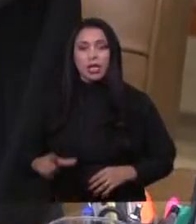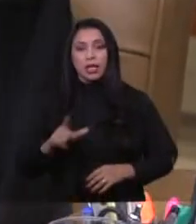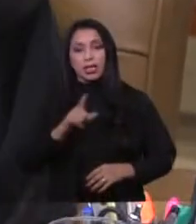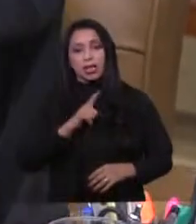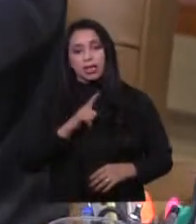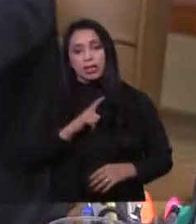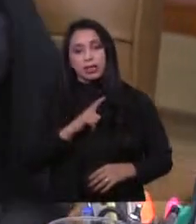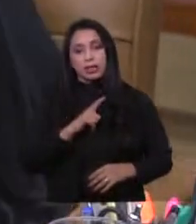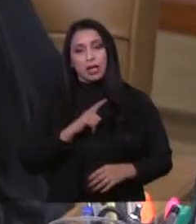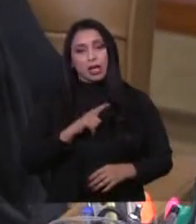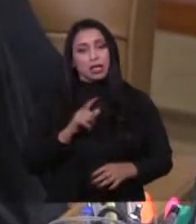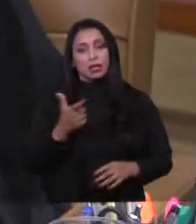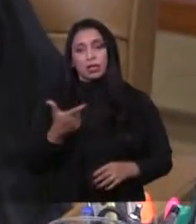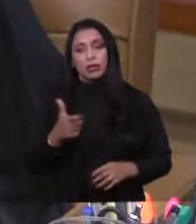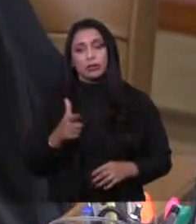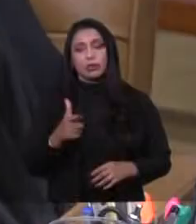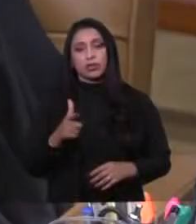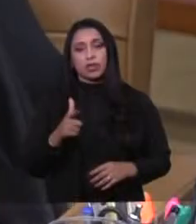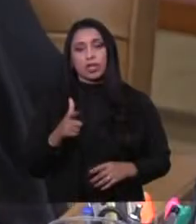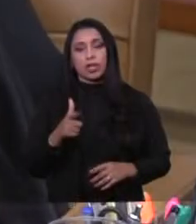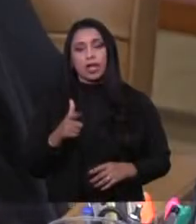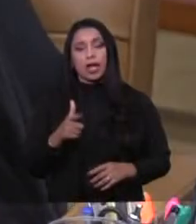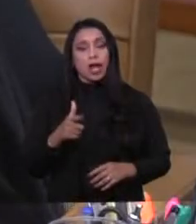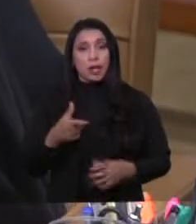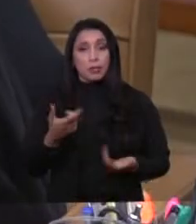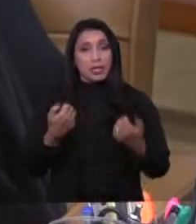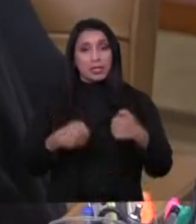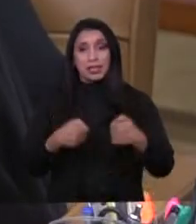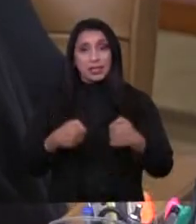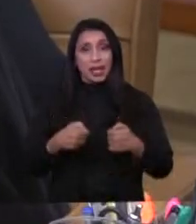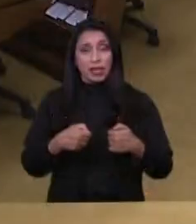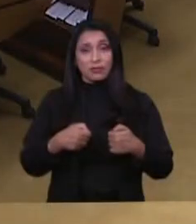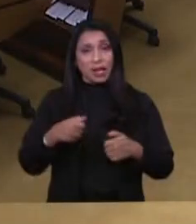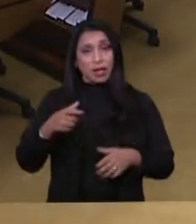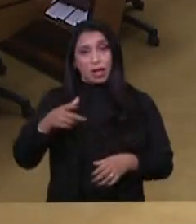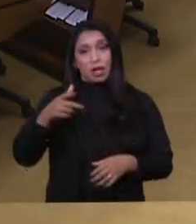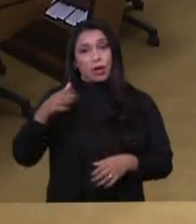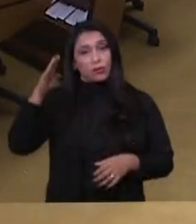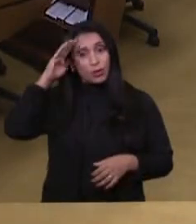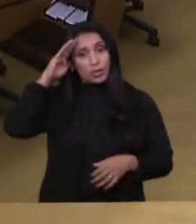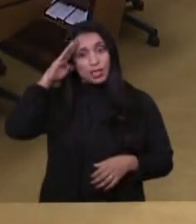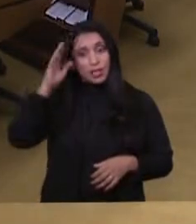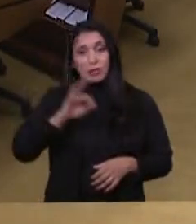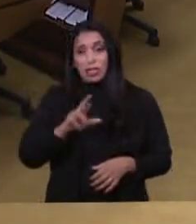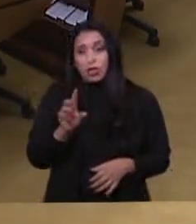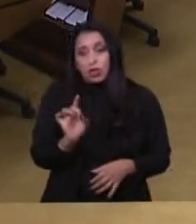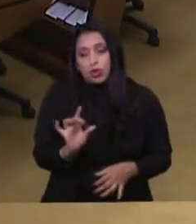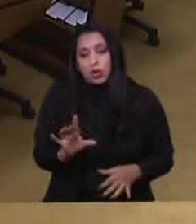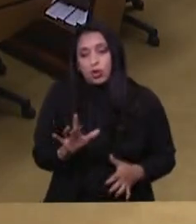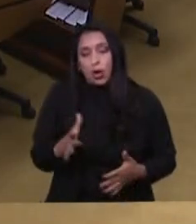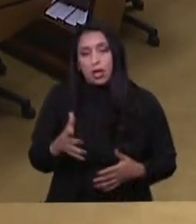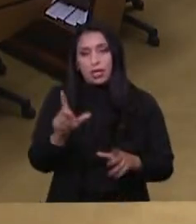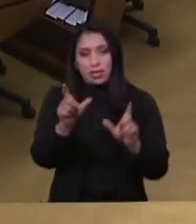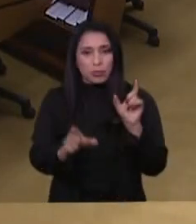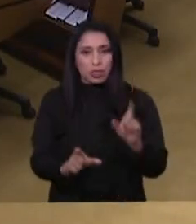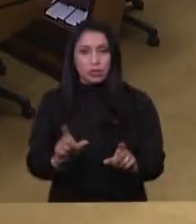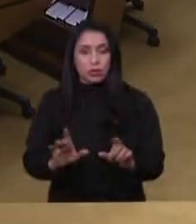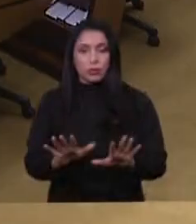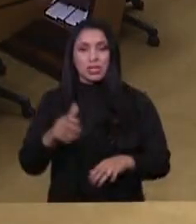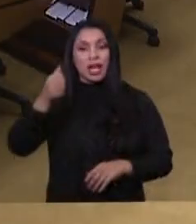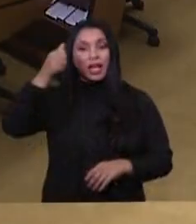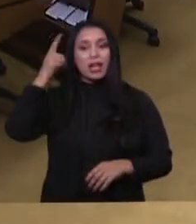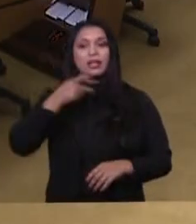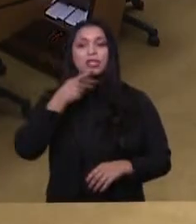não estava ao alcance da atuação dessas pessoas. Permite, ministro. Pois não. Porque acho que essa questão é extremamente